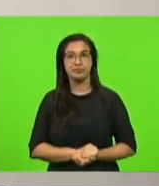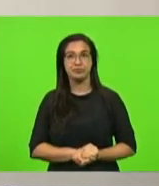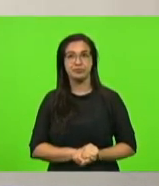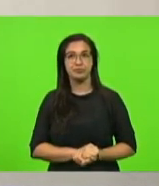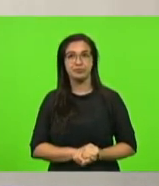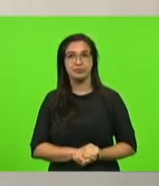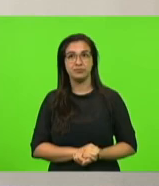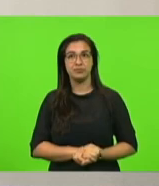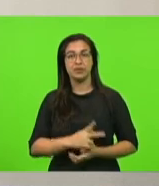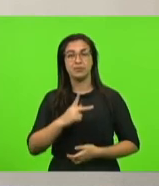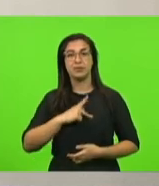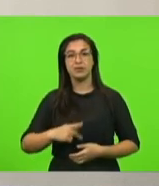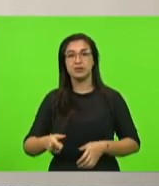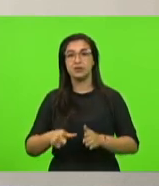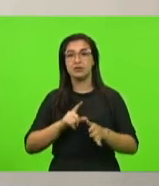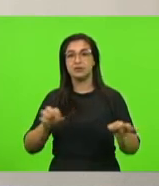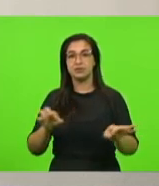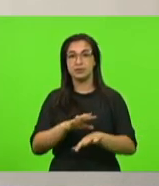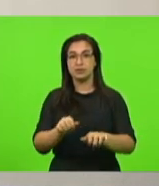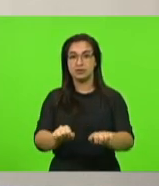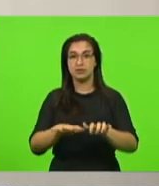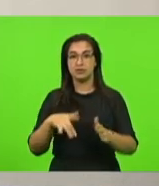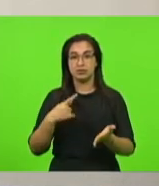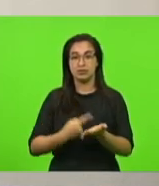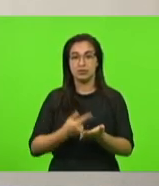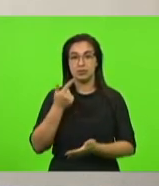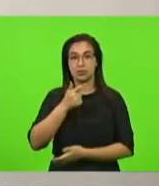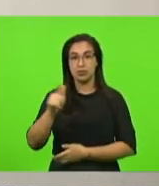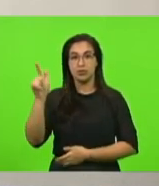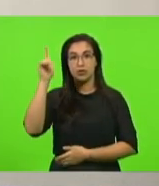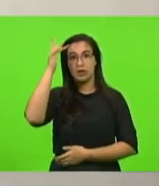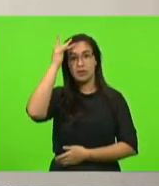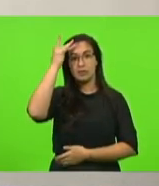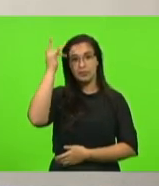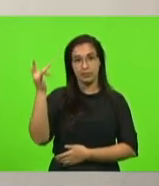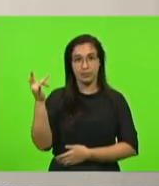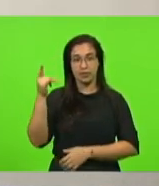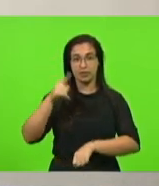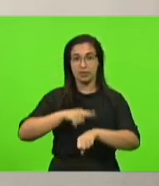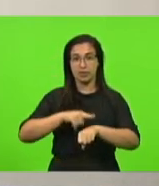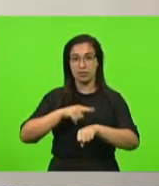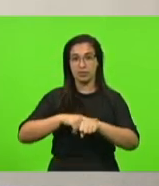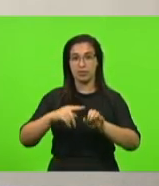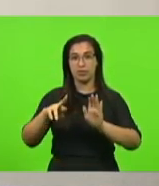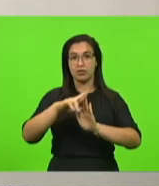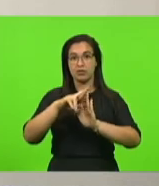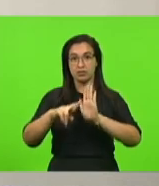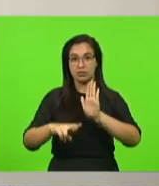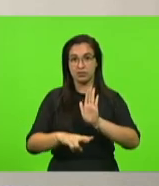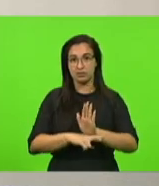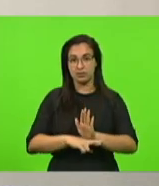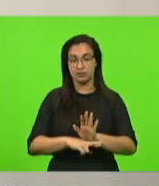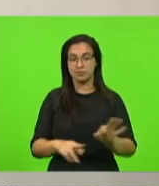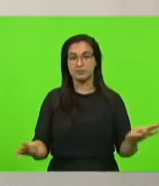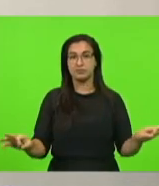Esta presidência, antes de encerrar a sessão, convoca outra ordinária para